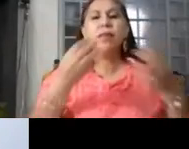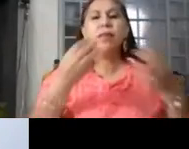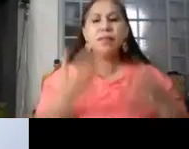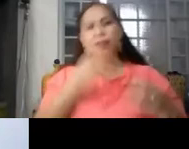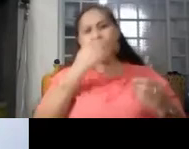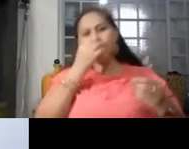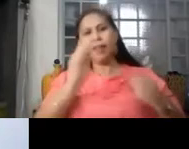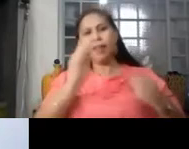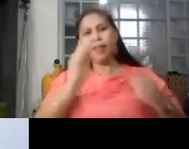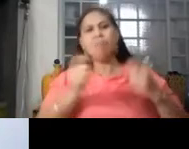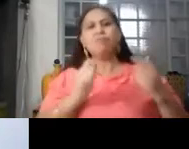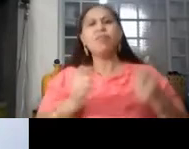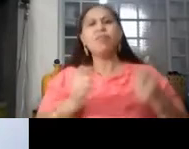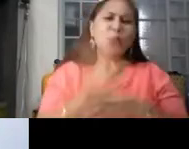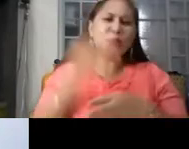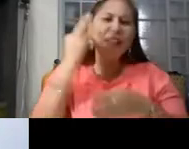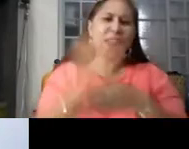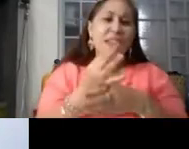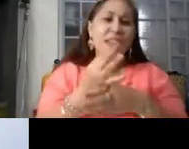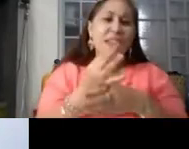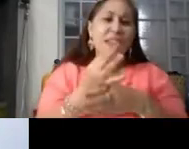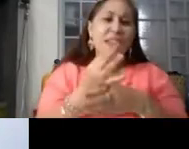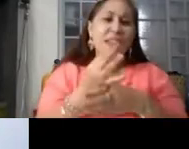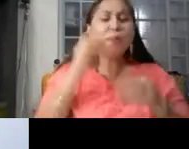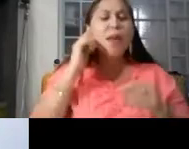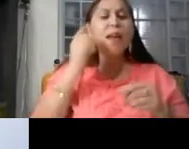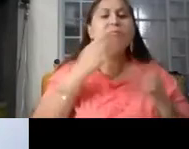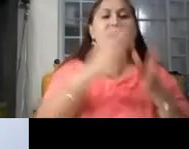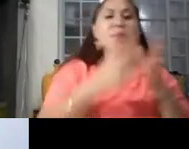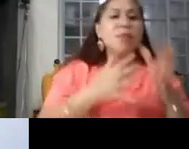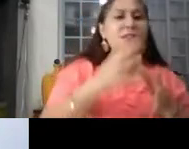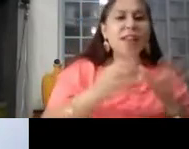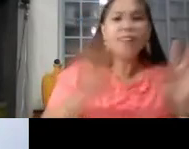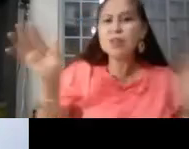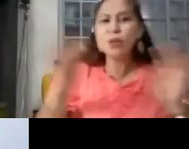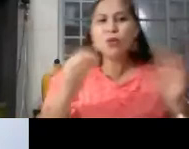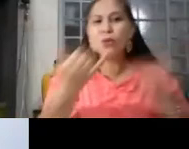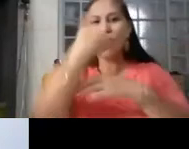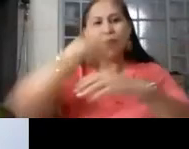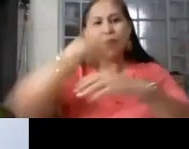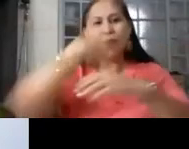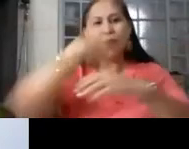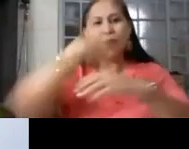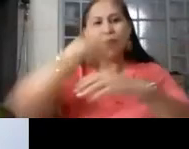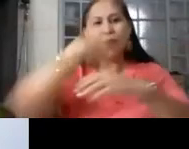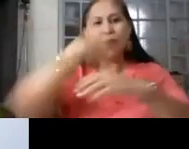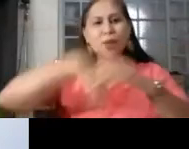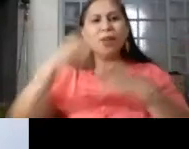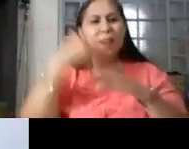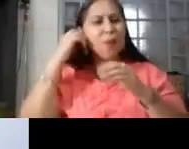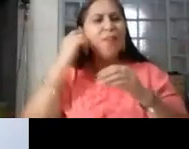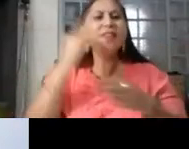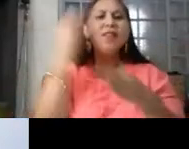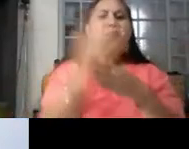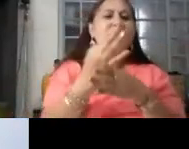quero dizer que eu aguento tudo, né? Então, na Libras nem vai ter essa construção que engole sapo. Vai